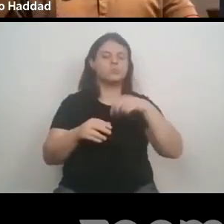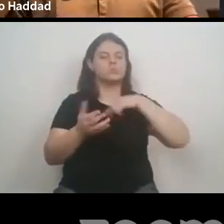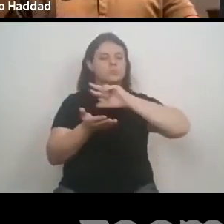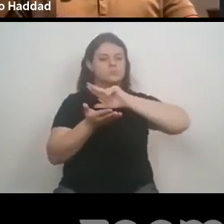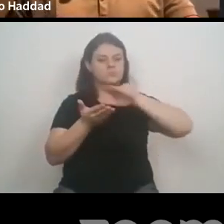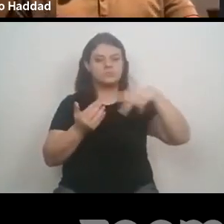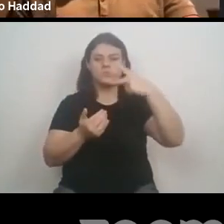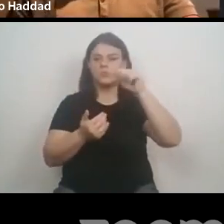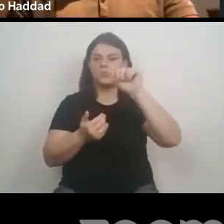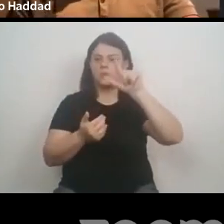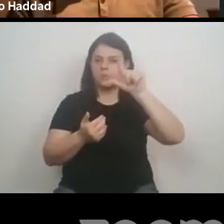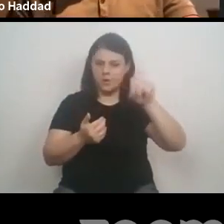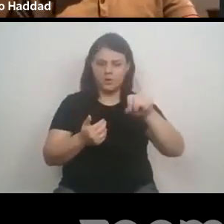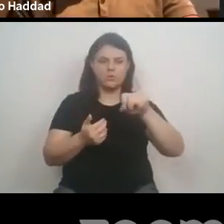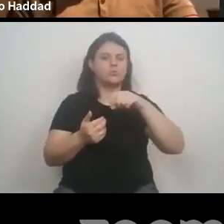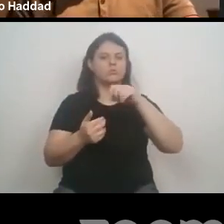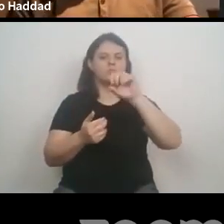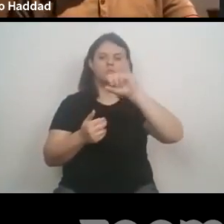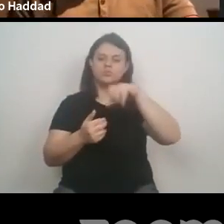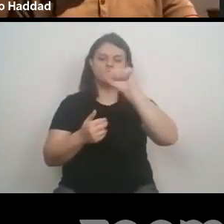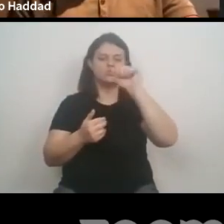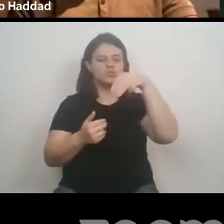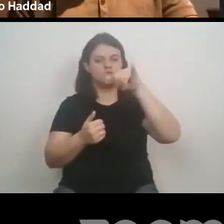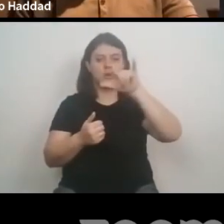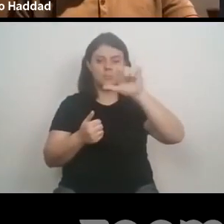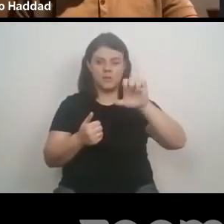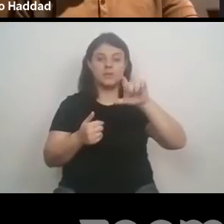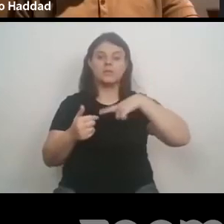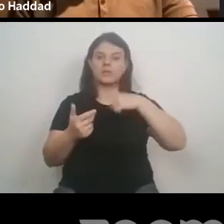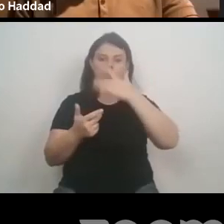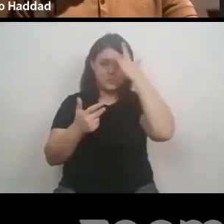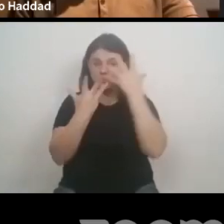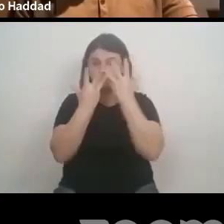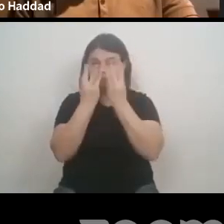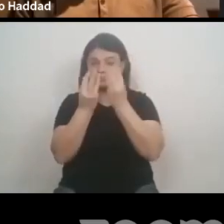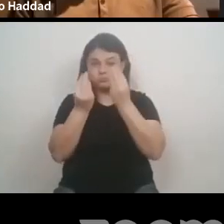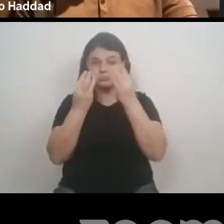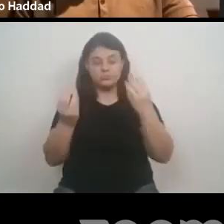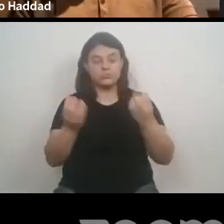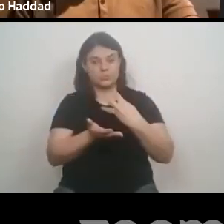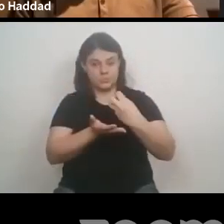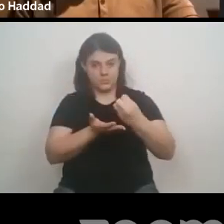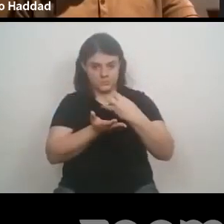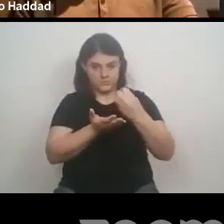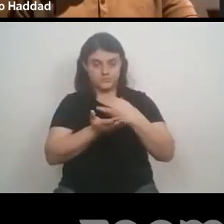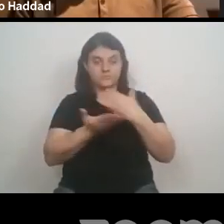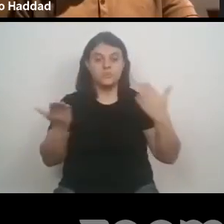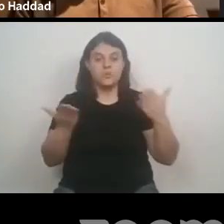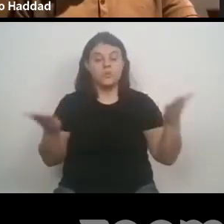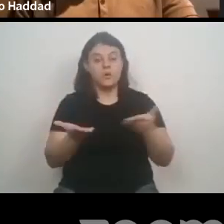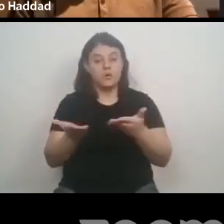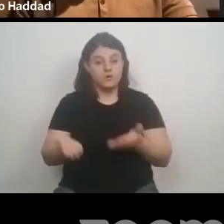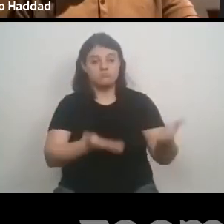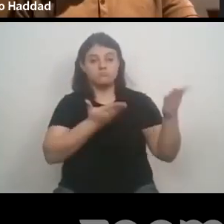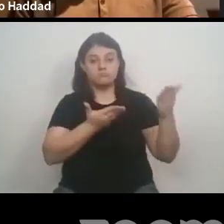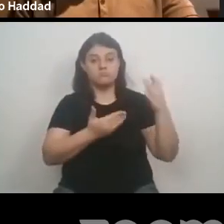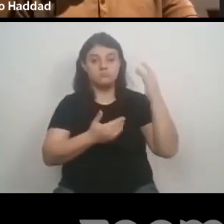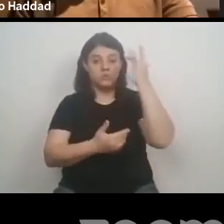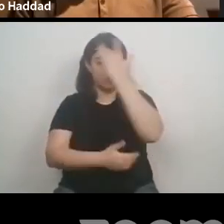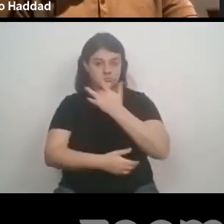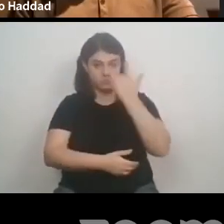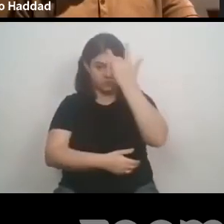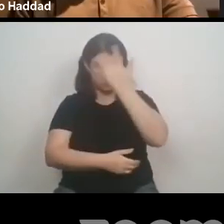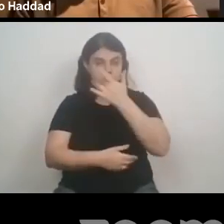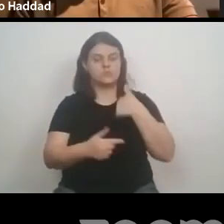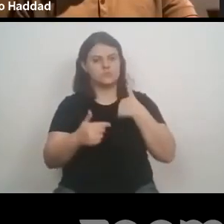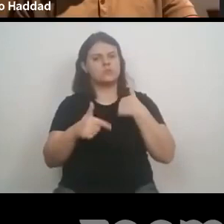Paula Sion, Jamile, nós estamos com uma bancada hoje cheia, com muitas mensagens aqui. Então, passar a palavra para o Fernando Haddad, eu participei